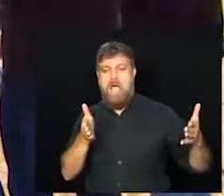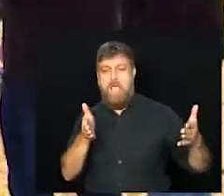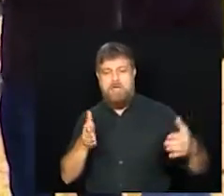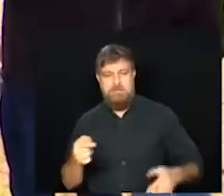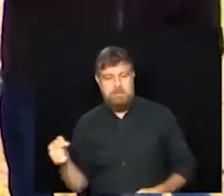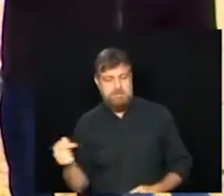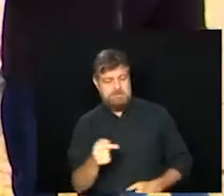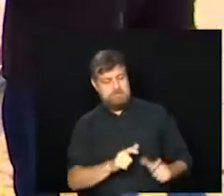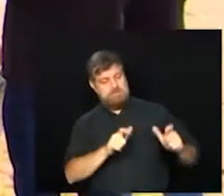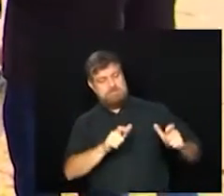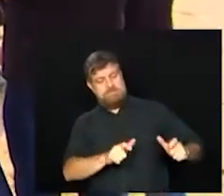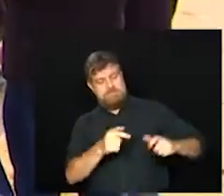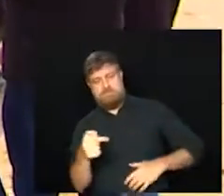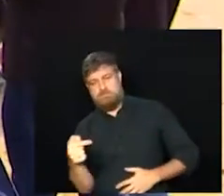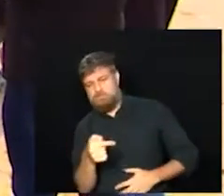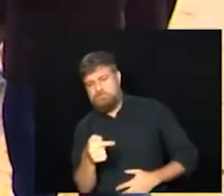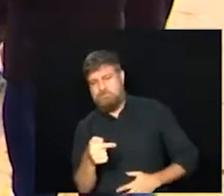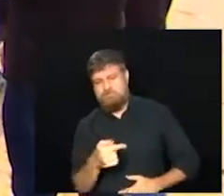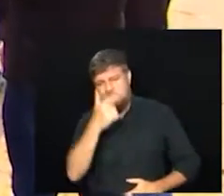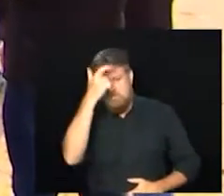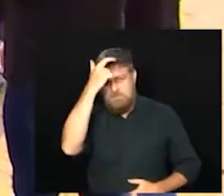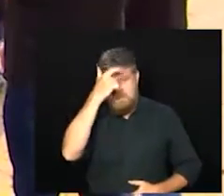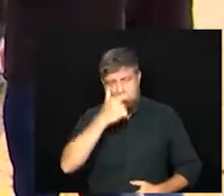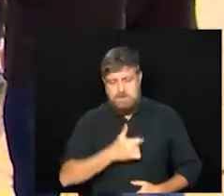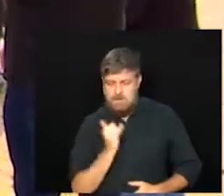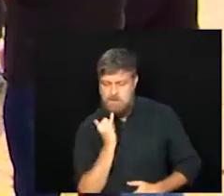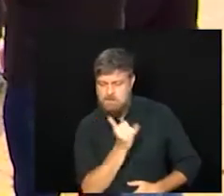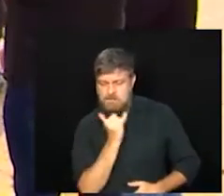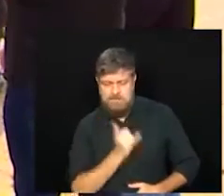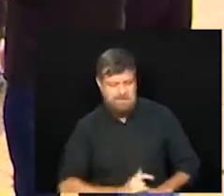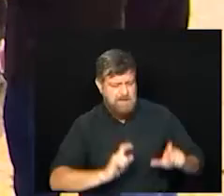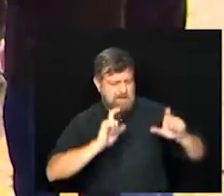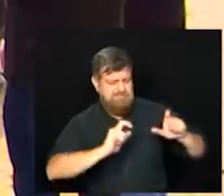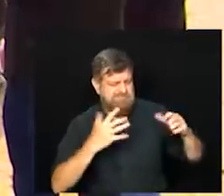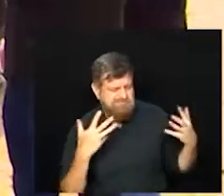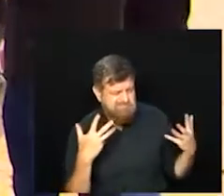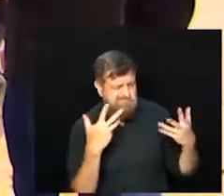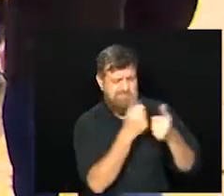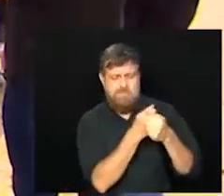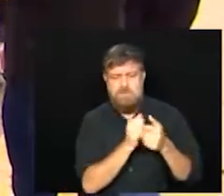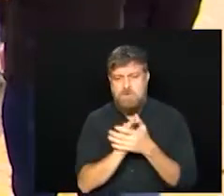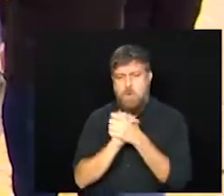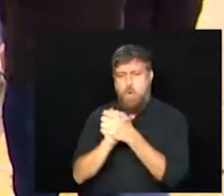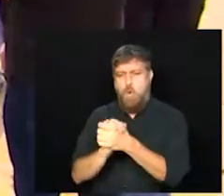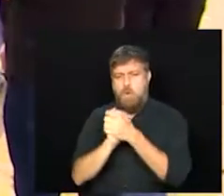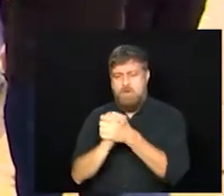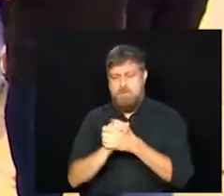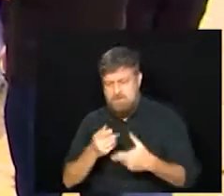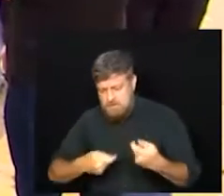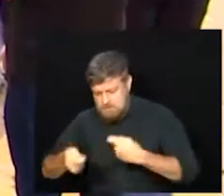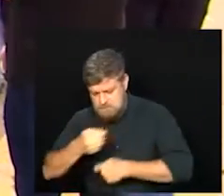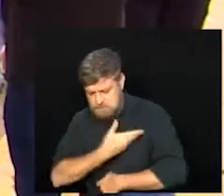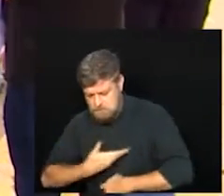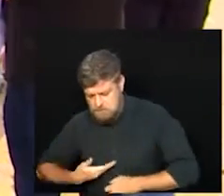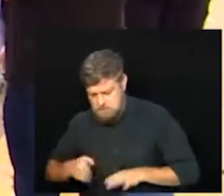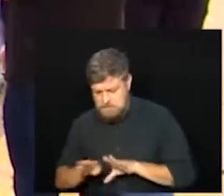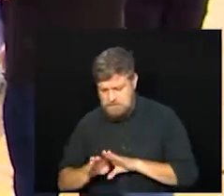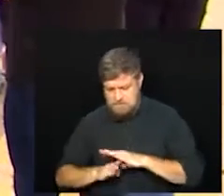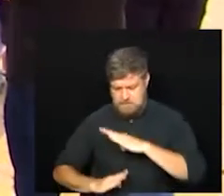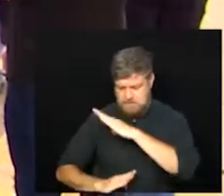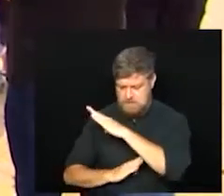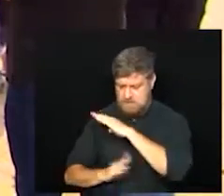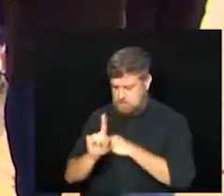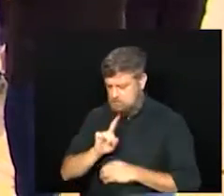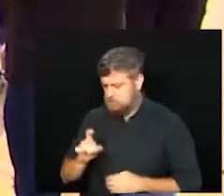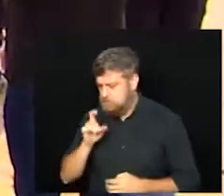E é um espaço onde, eu terminei de dizer, é um cartão postal para o distrito. Então, parabéns à administração, parabéns ao presidente da Câmara aí,